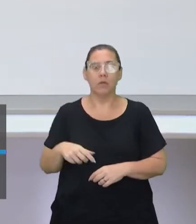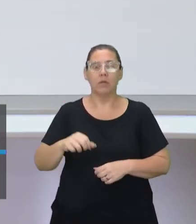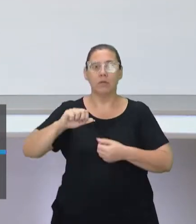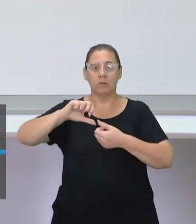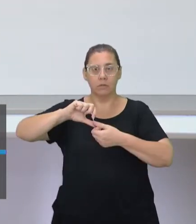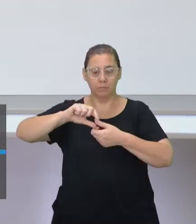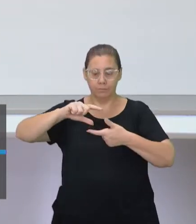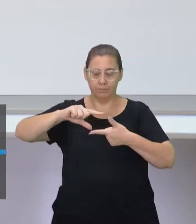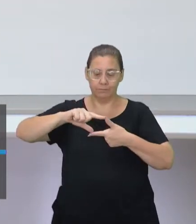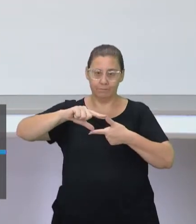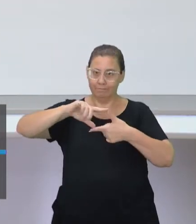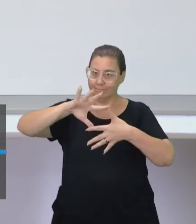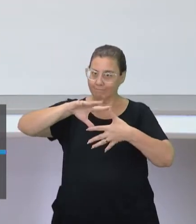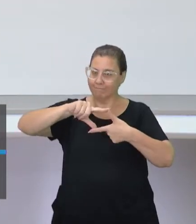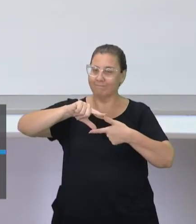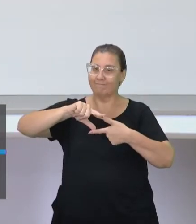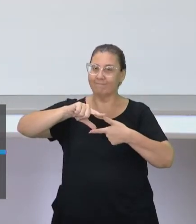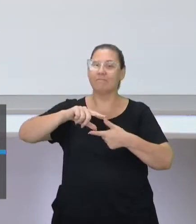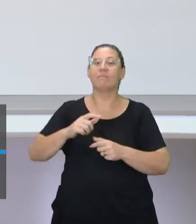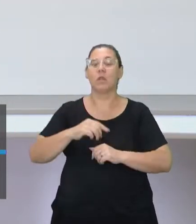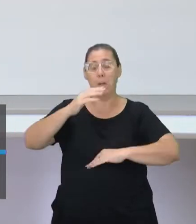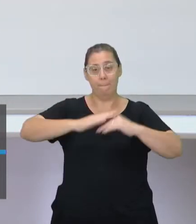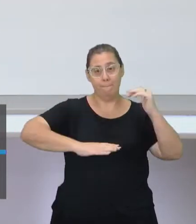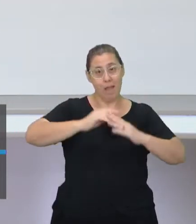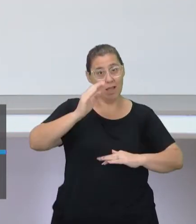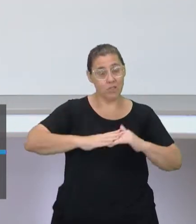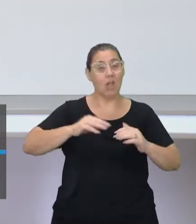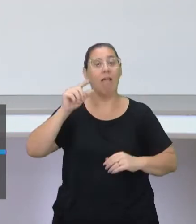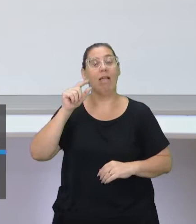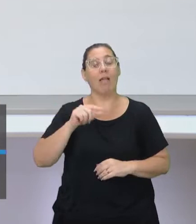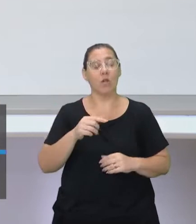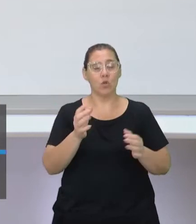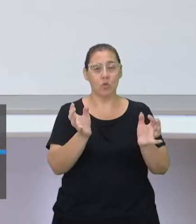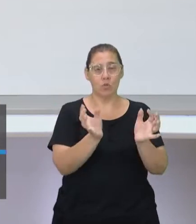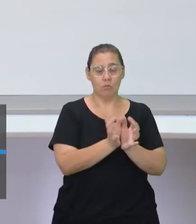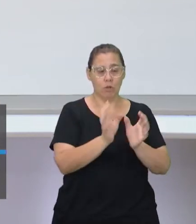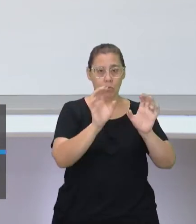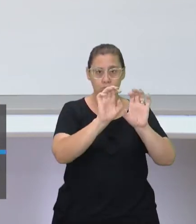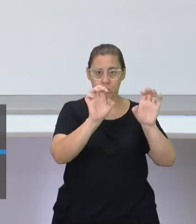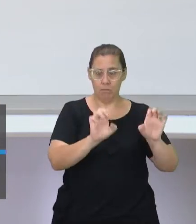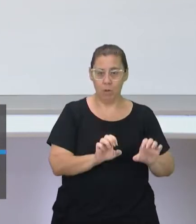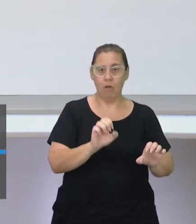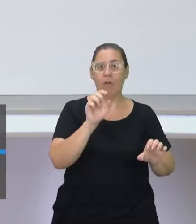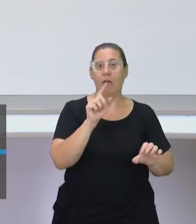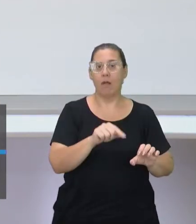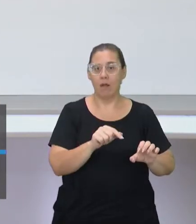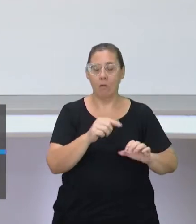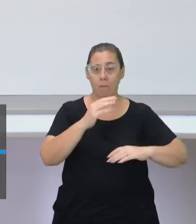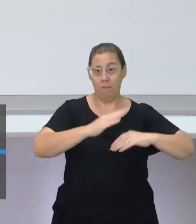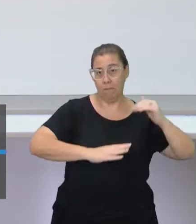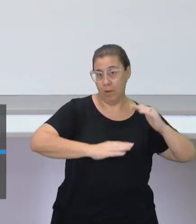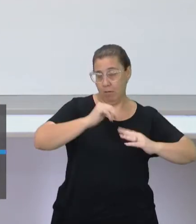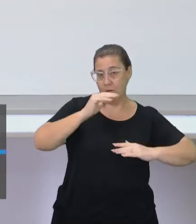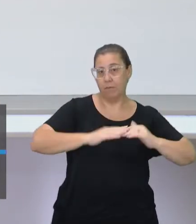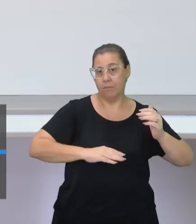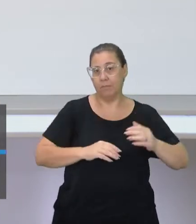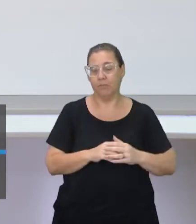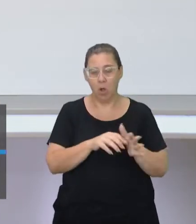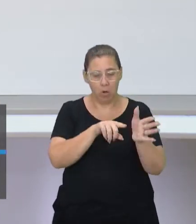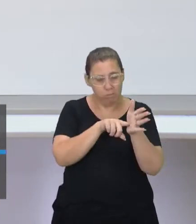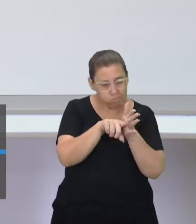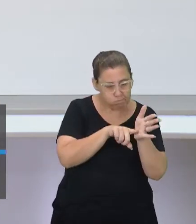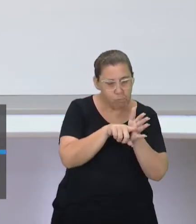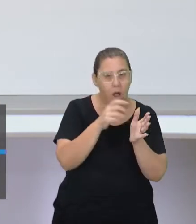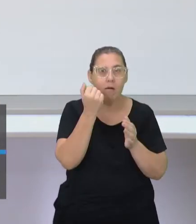etnocentrismo. A nossa habilidade do eixo estruturante é uma habilidade de